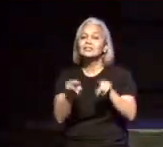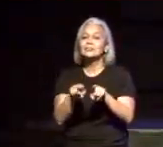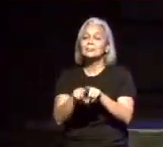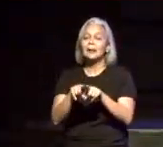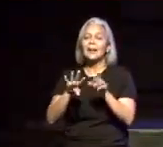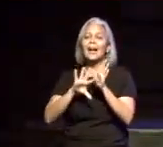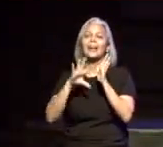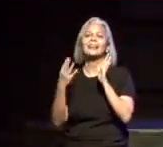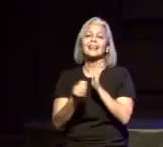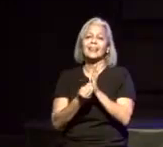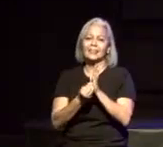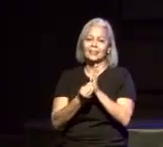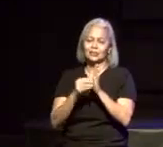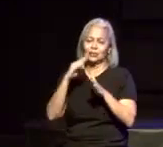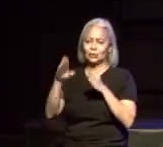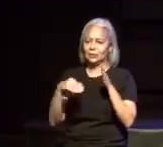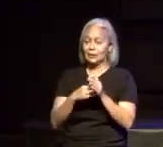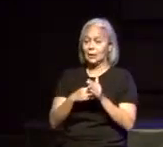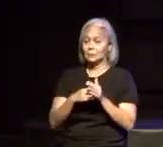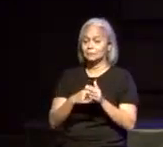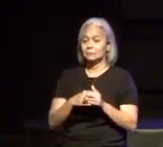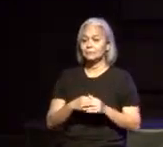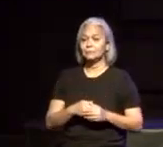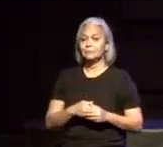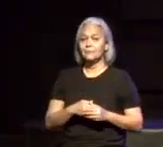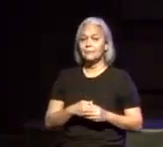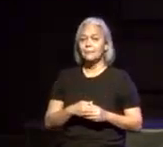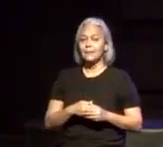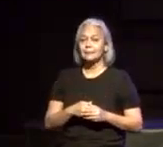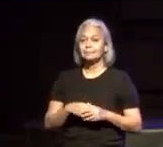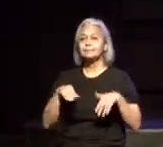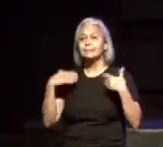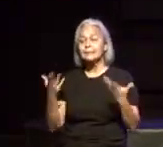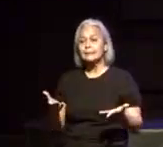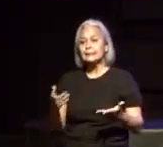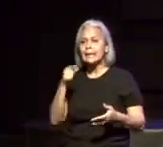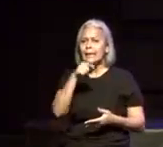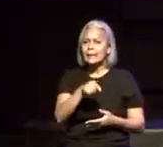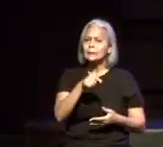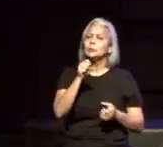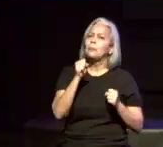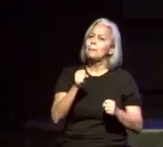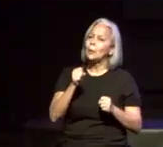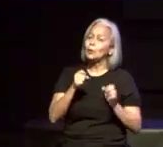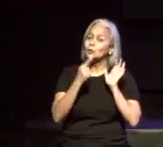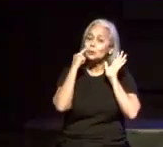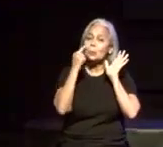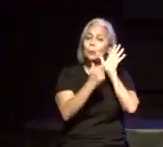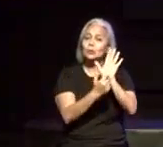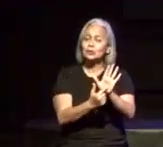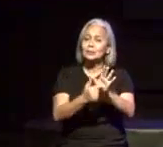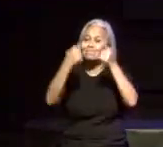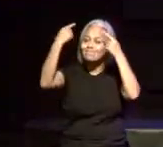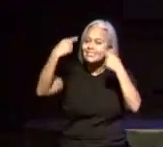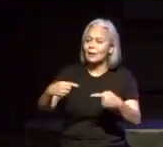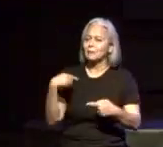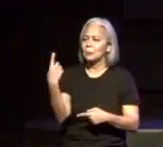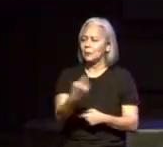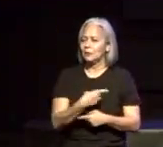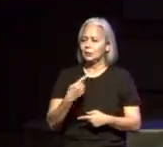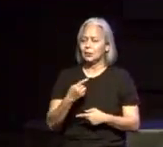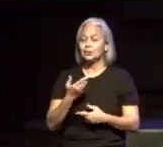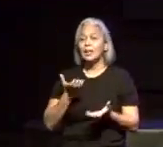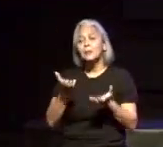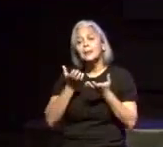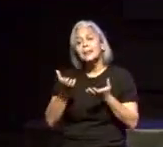Então, surpreendentemente, embora isso apresente alguns desafios significativos, eu queria dizer uma coisa para